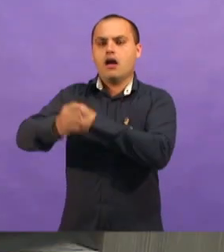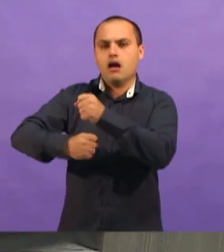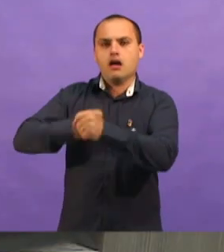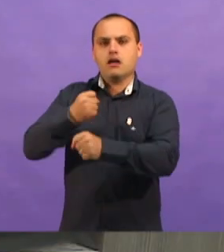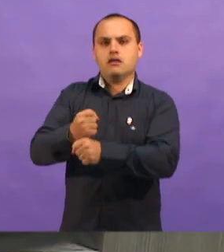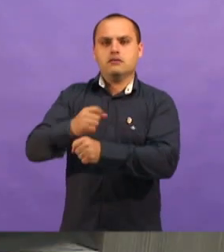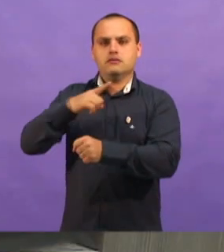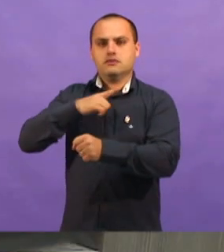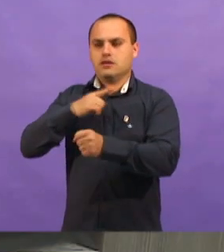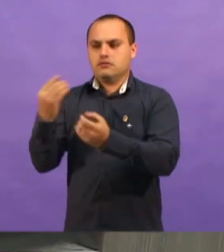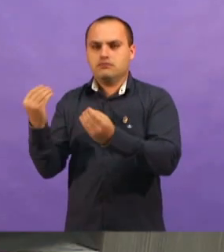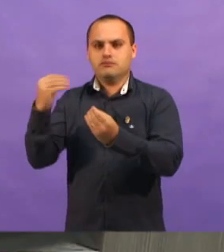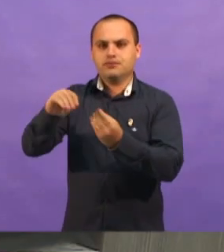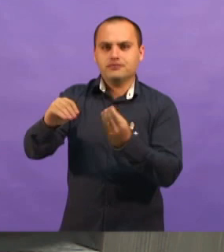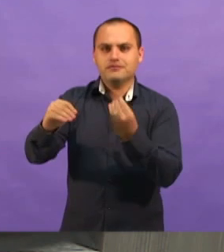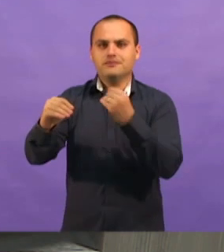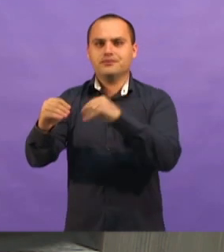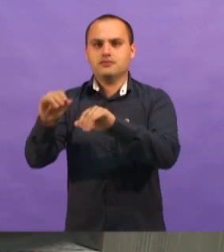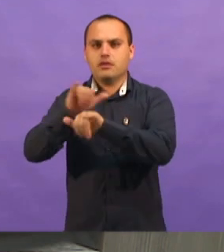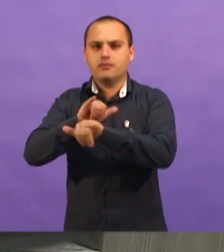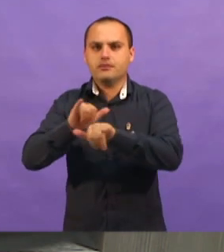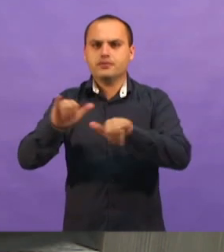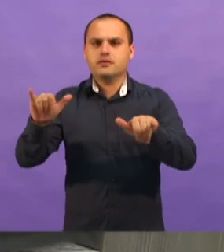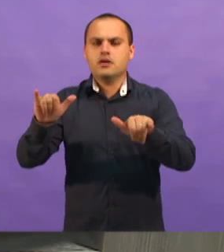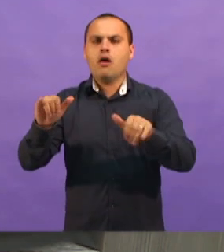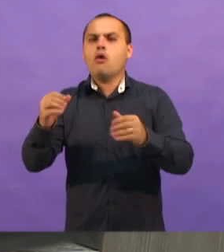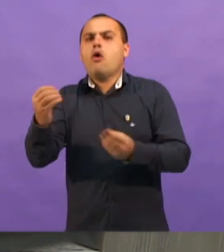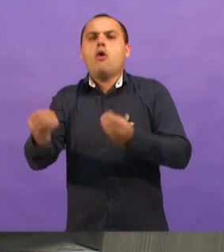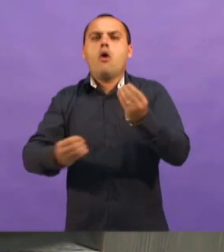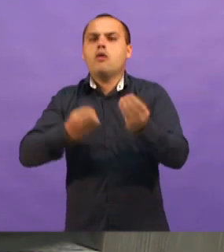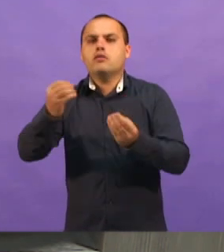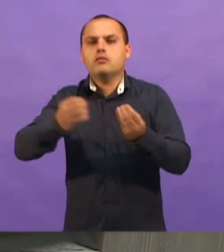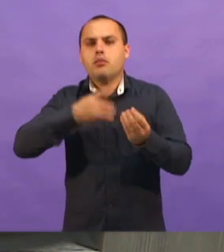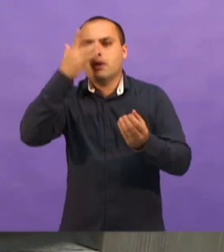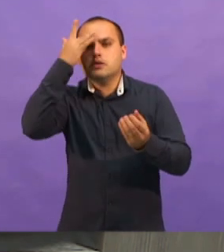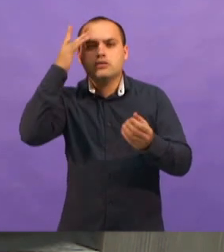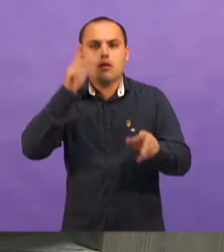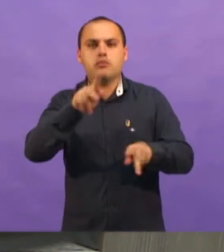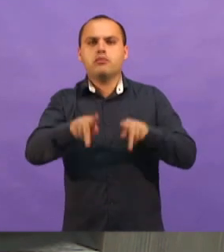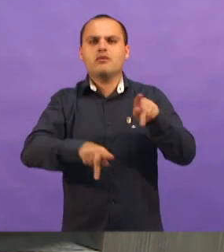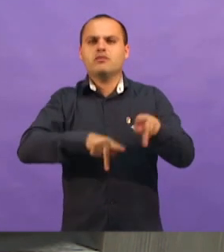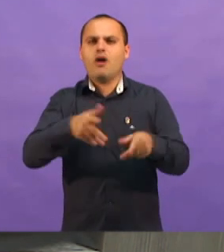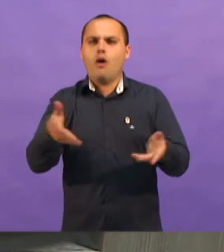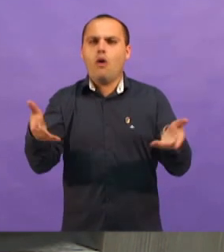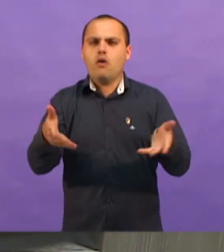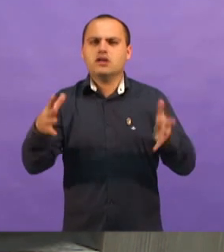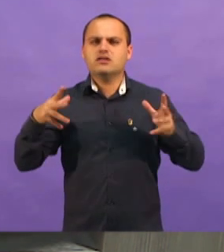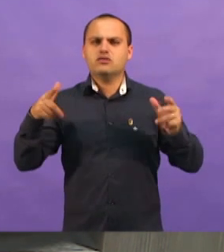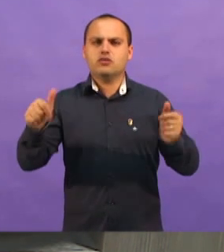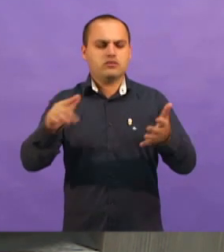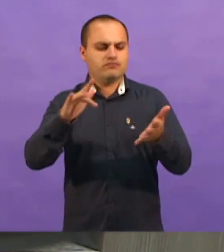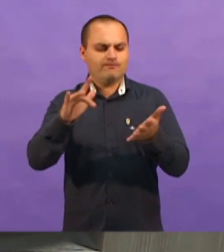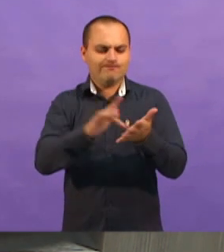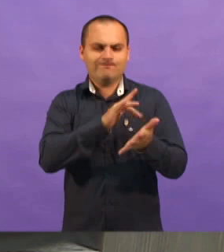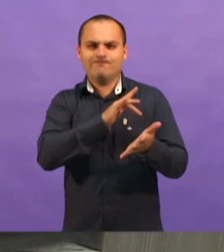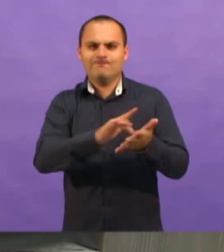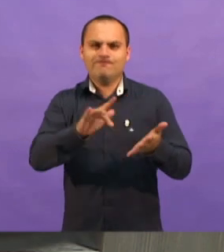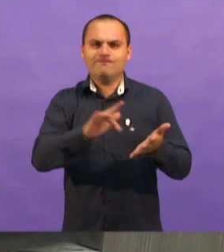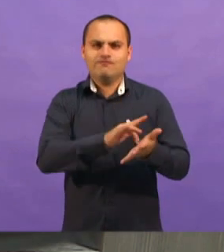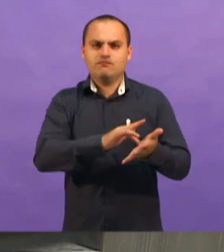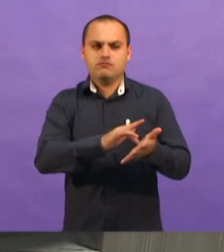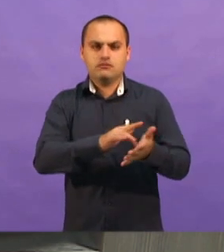foi a recepção do público, Rogério, em tempos da era digital, né? Essa publicação impressa